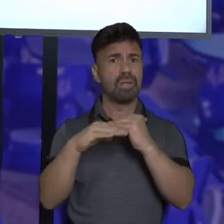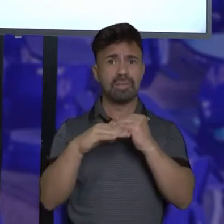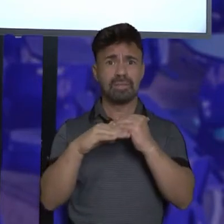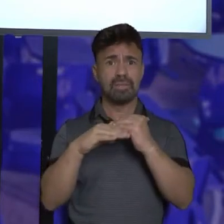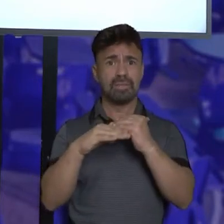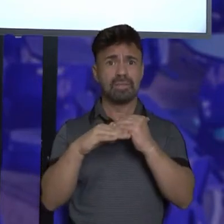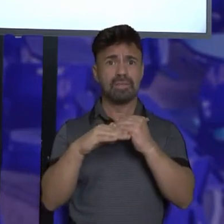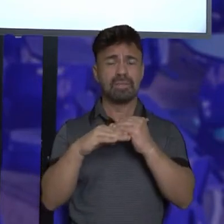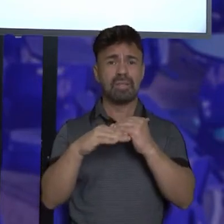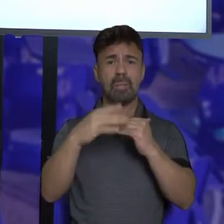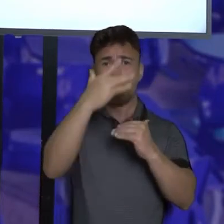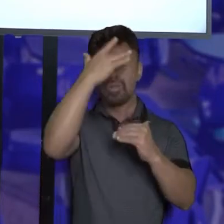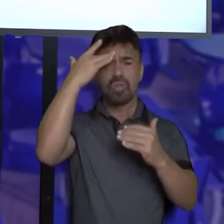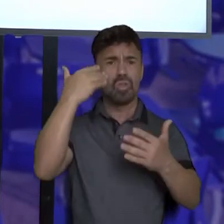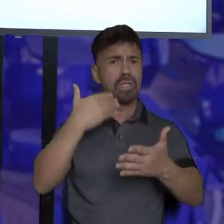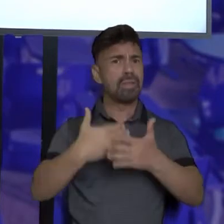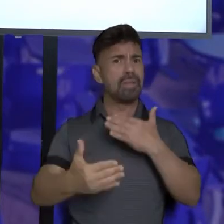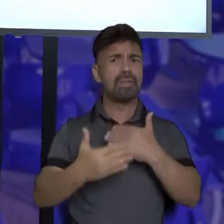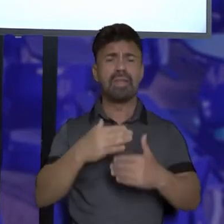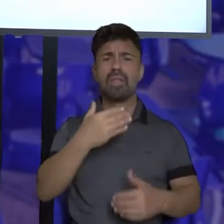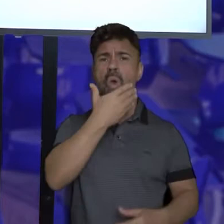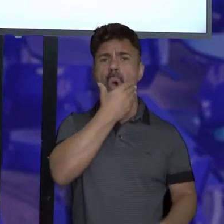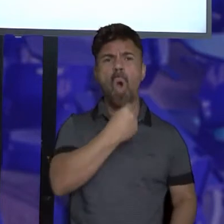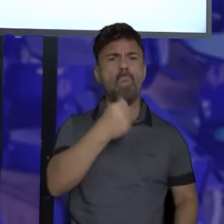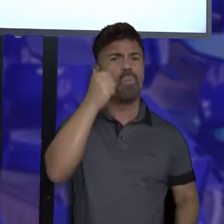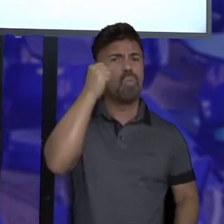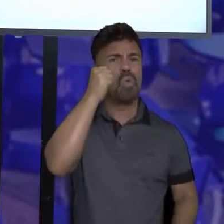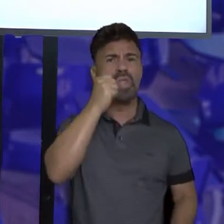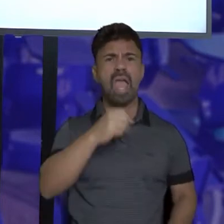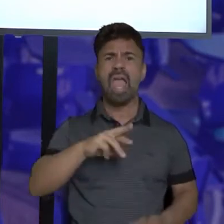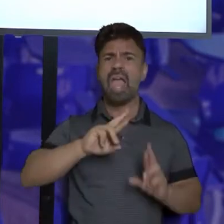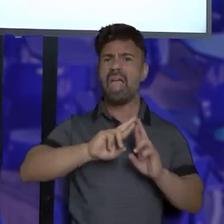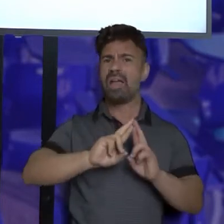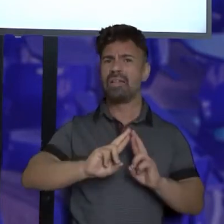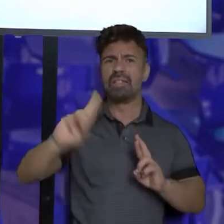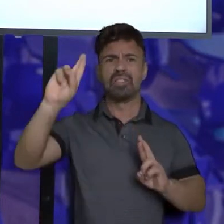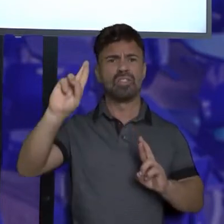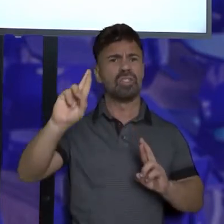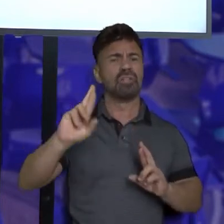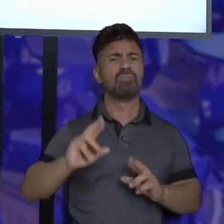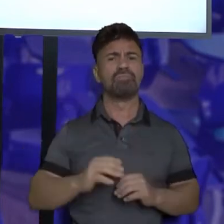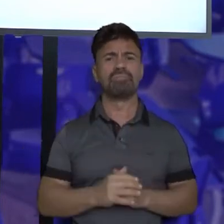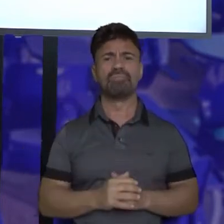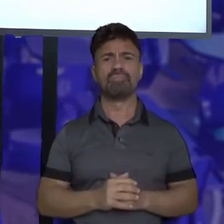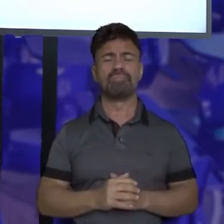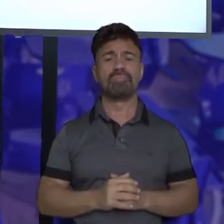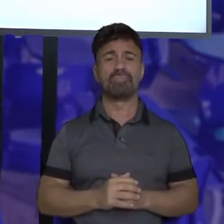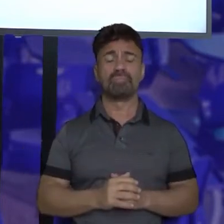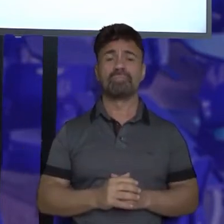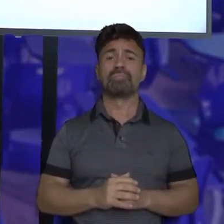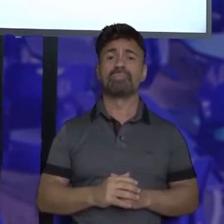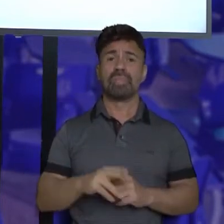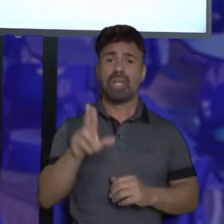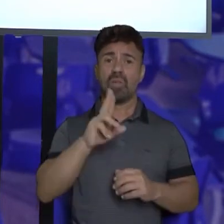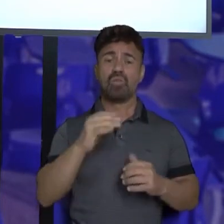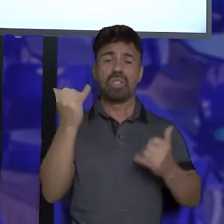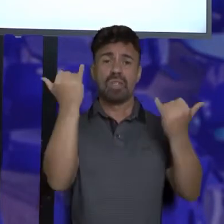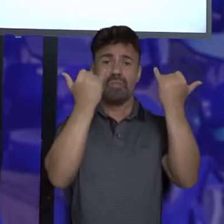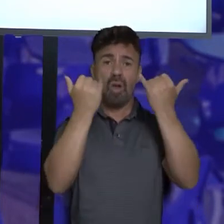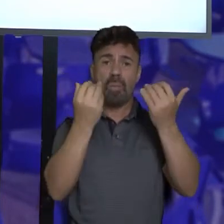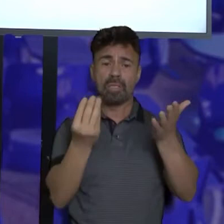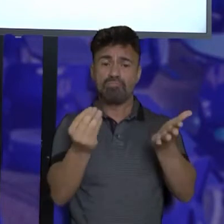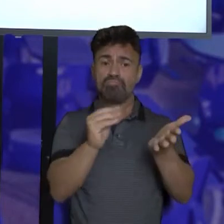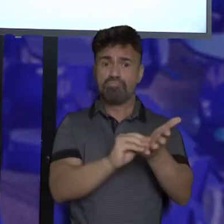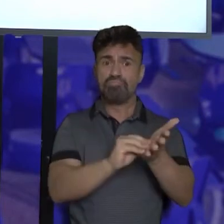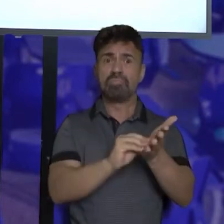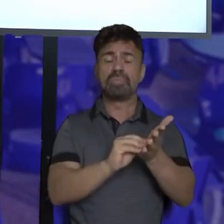iguais, independente do gênero, da raça, credo e assim por diante. E ela usa essa informação para mostrar